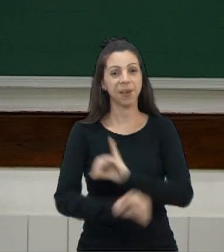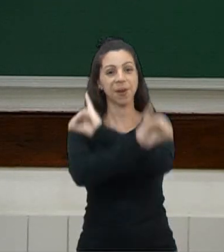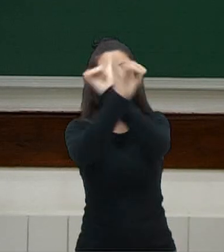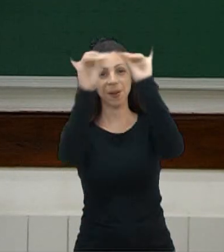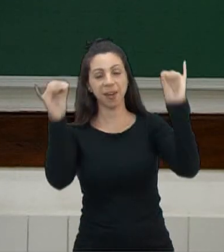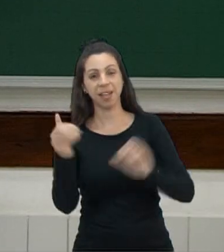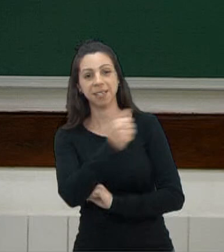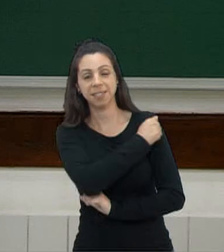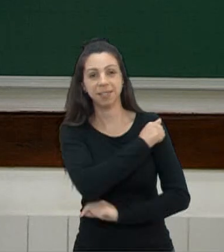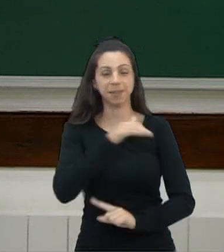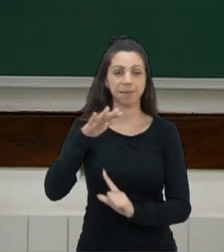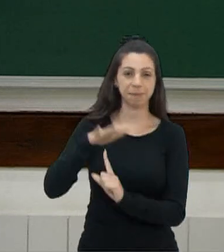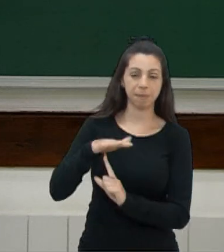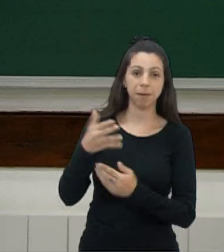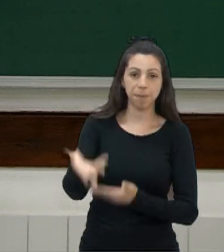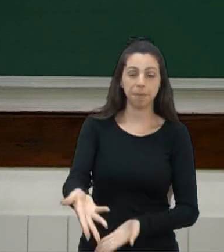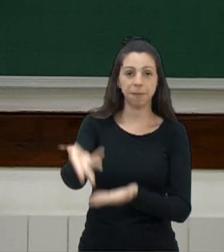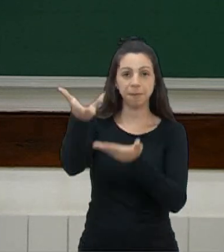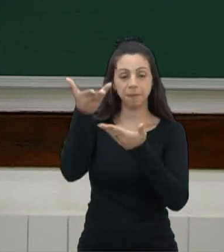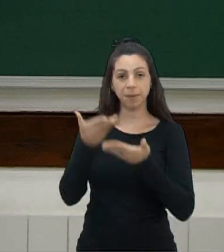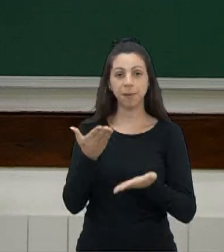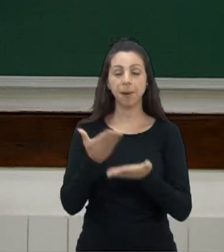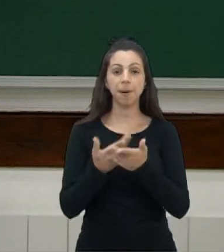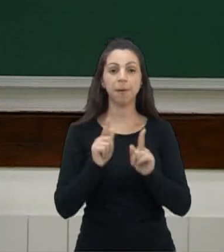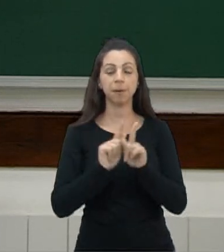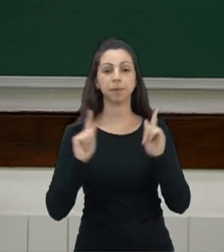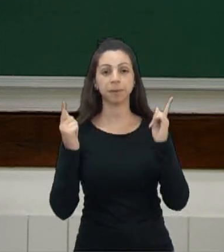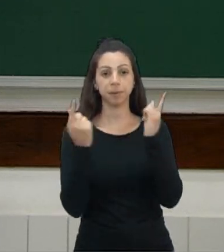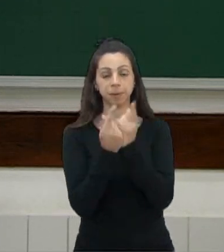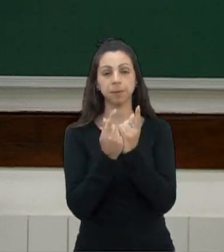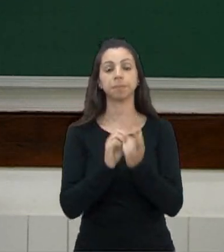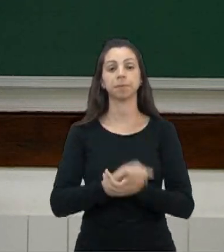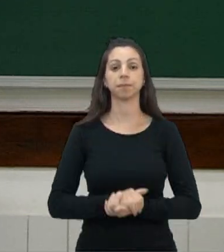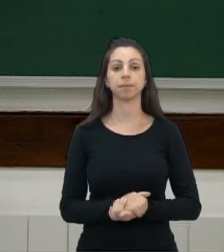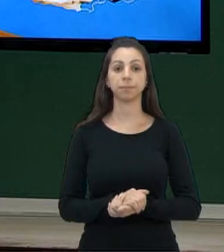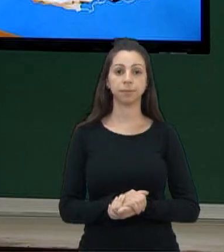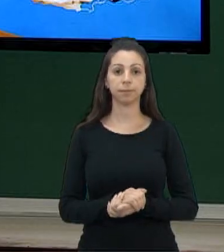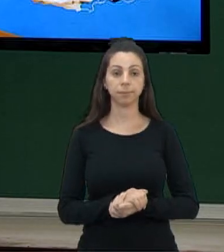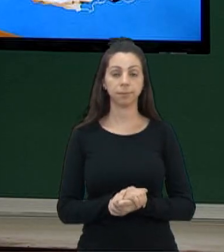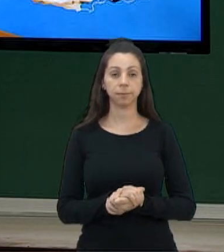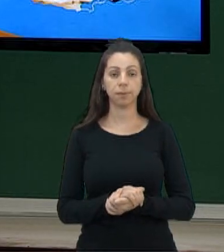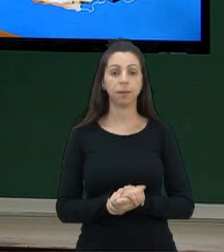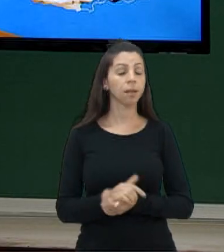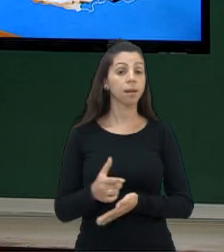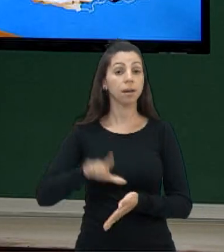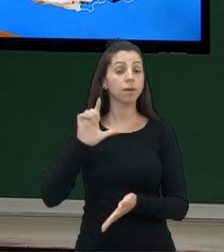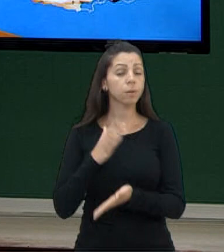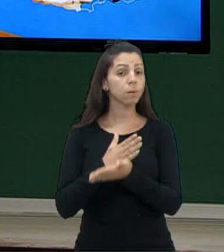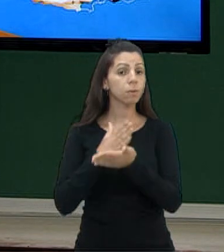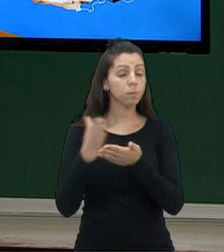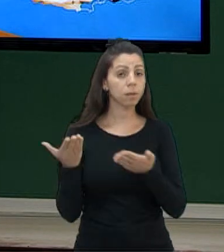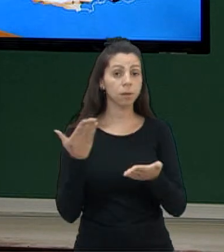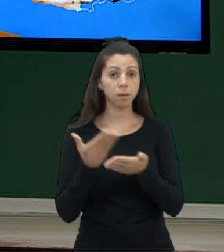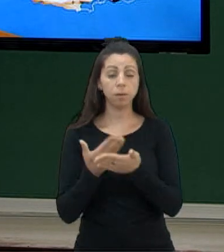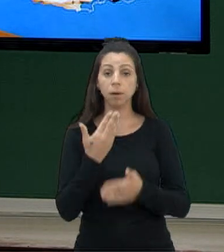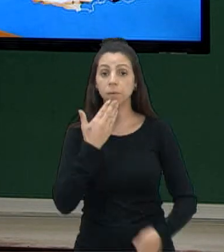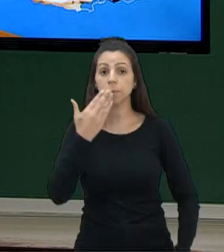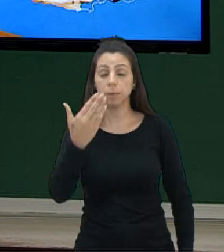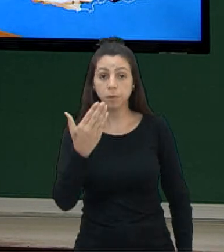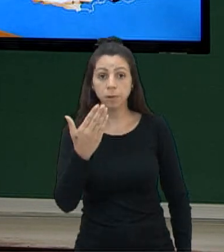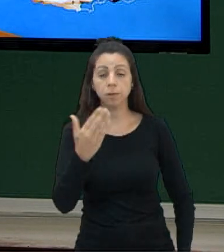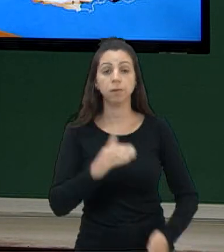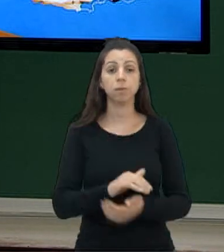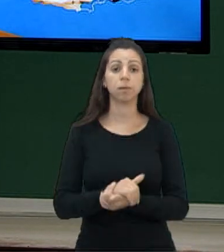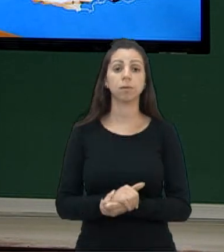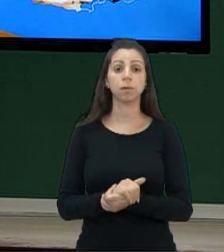Olá, estudante paranaense, bem-vindo à aula de Geografia do programa Aula Paraná. E antes de darmos início à nossa aula, quero pedir para você, como sempre